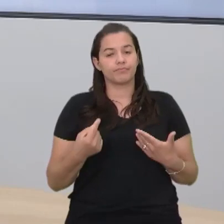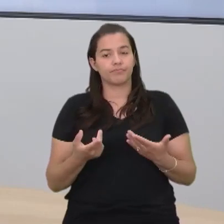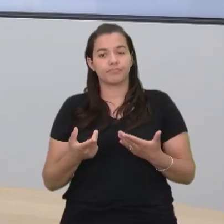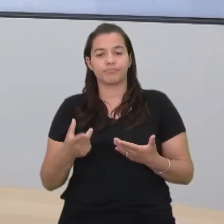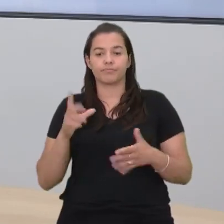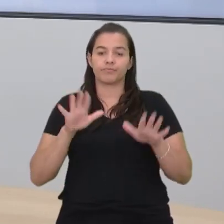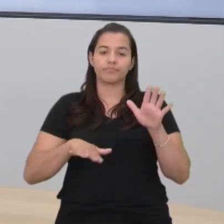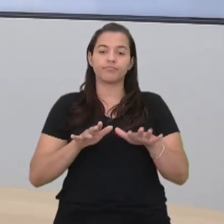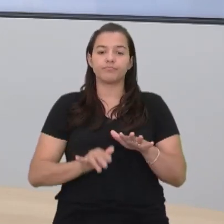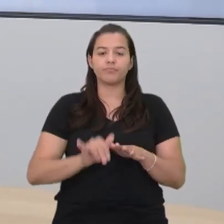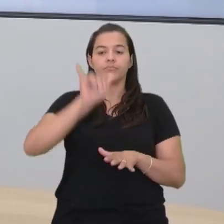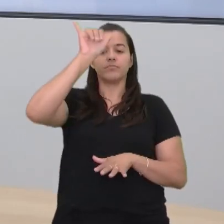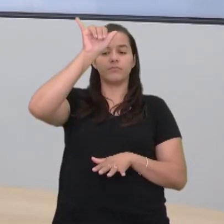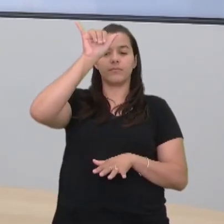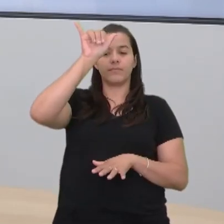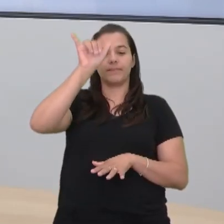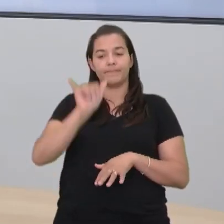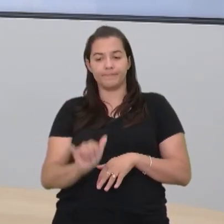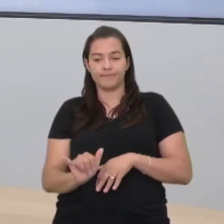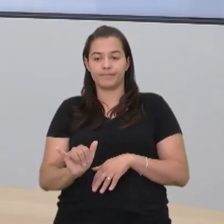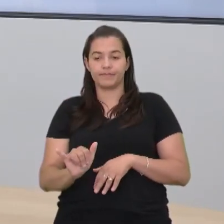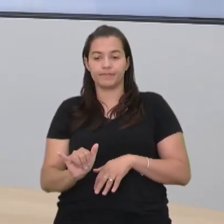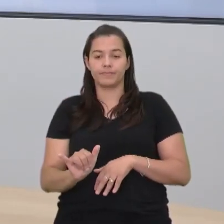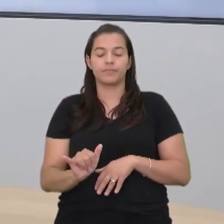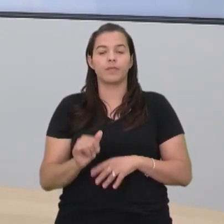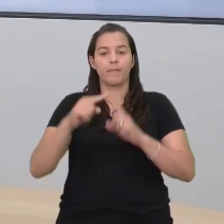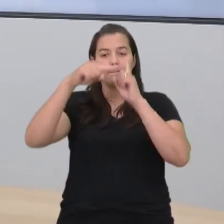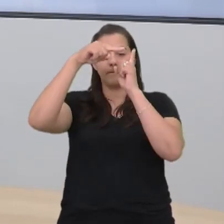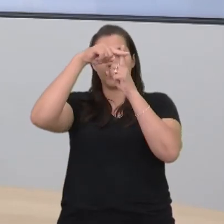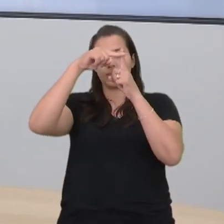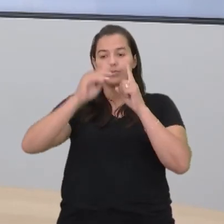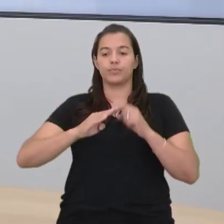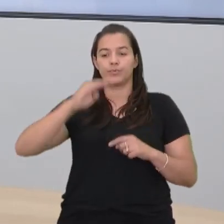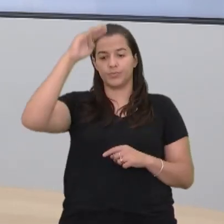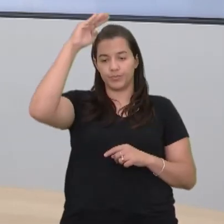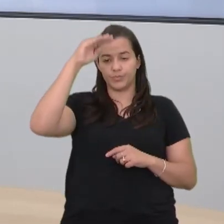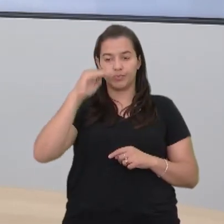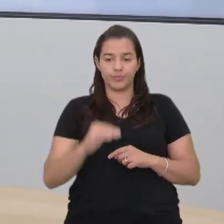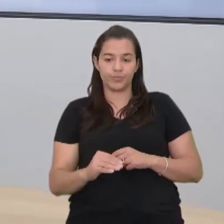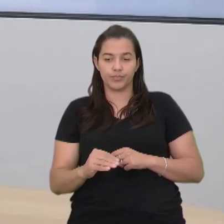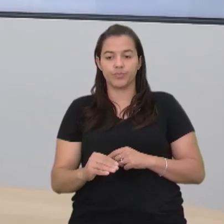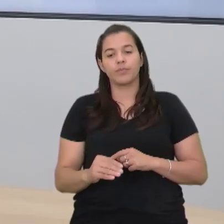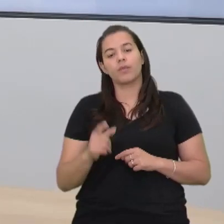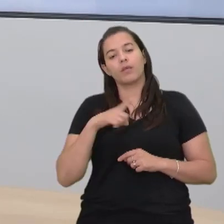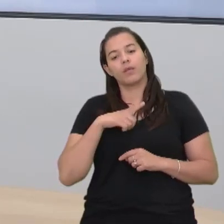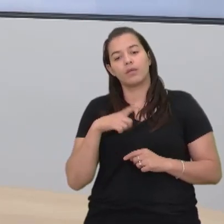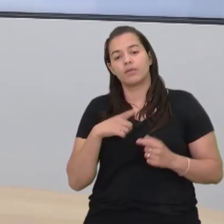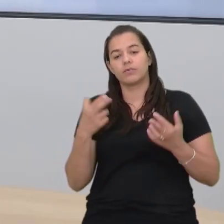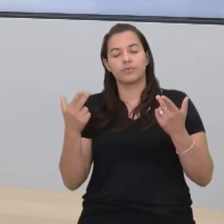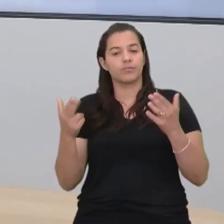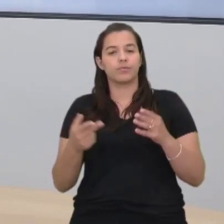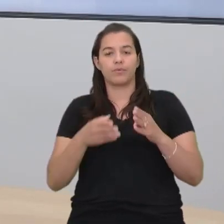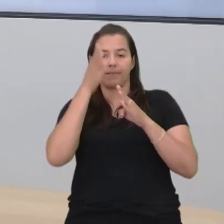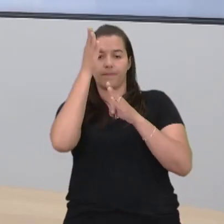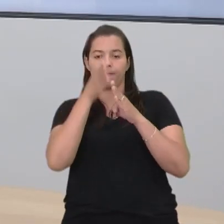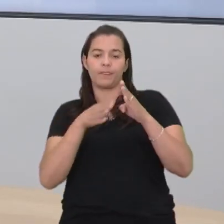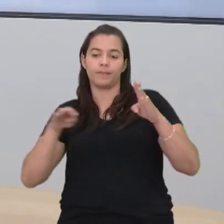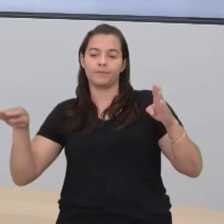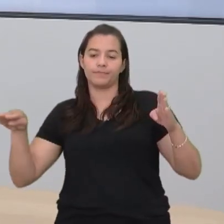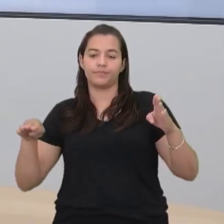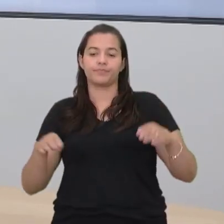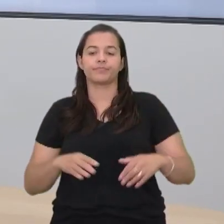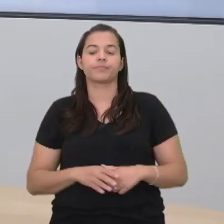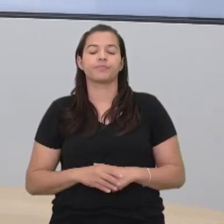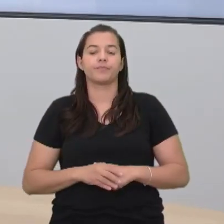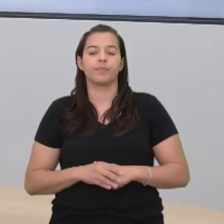no Y. Para cima e para baixo. Positivo para cima, para baixo negativo. Mesma coisa que plano cartesiano, tá bom? Então, vocês vão ver uns